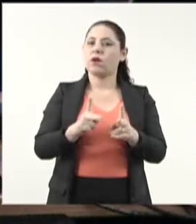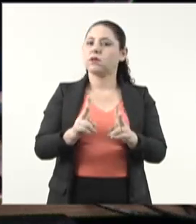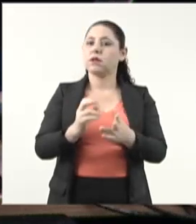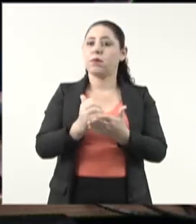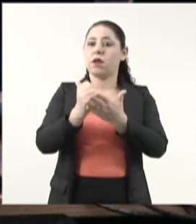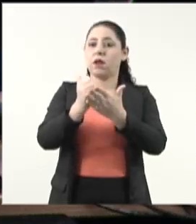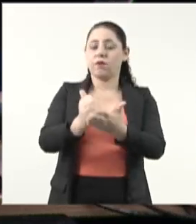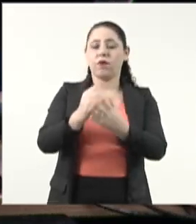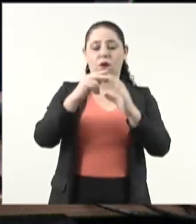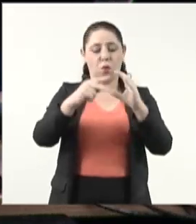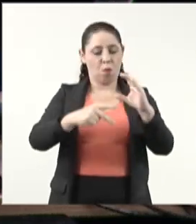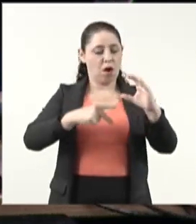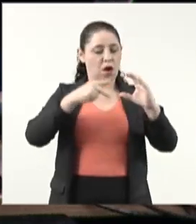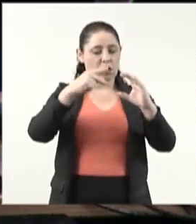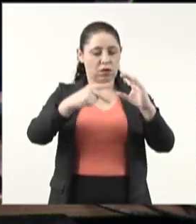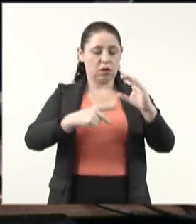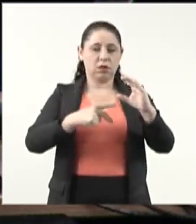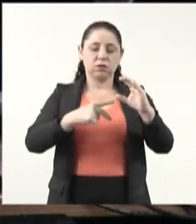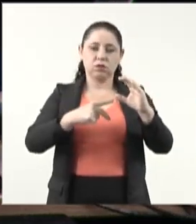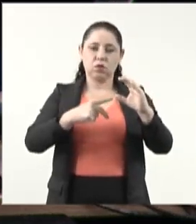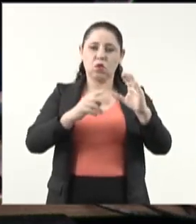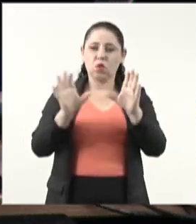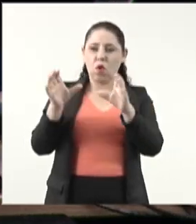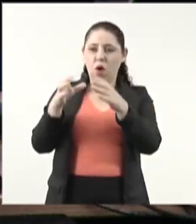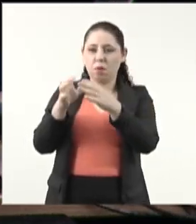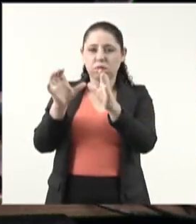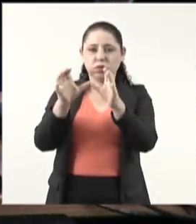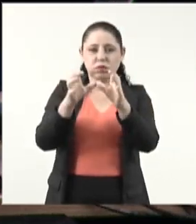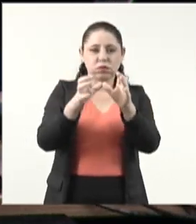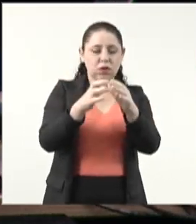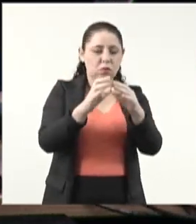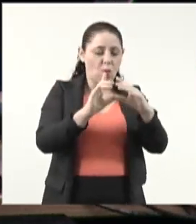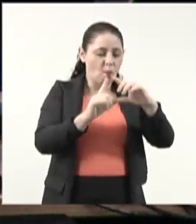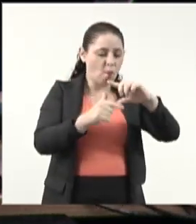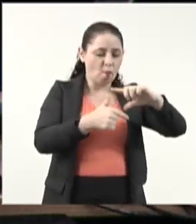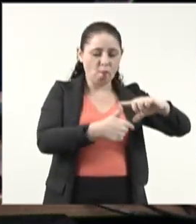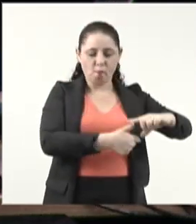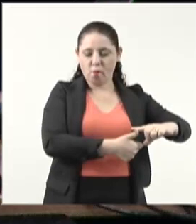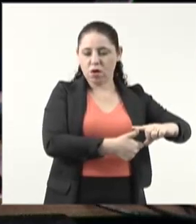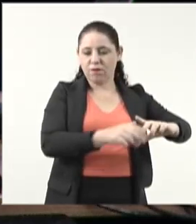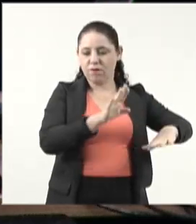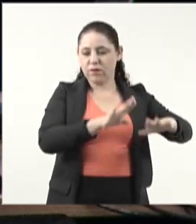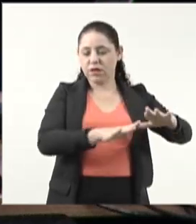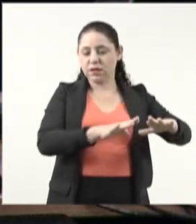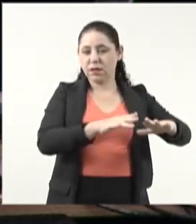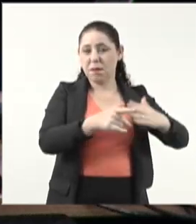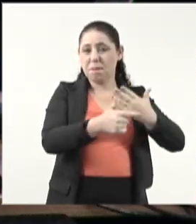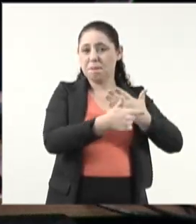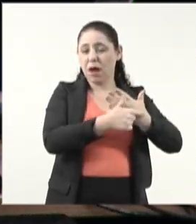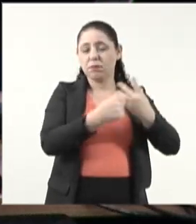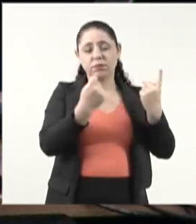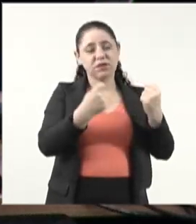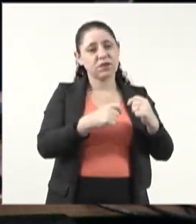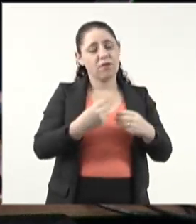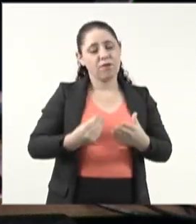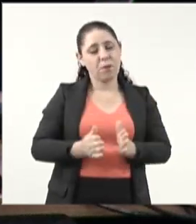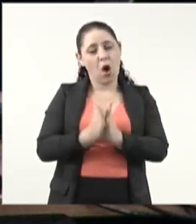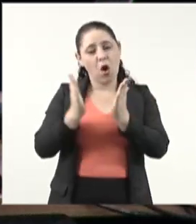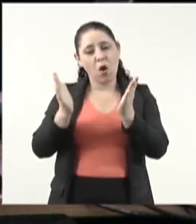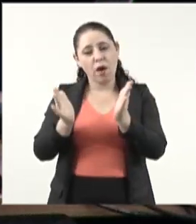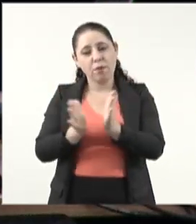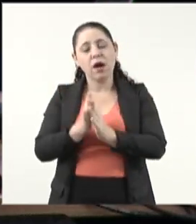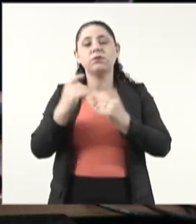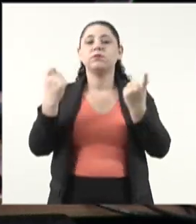levando para a Câmara Municipal segmentos invisibilizados, segmentos que vivem em situação de